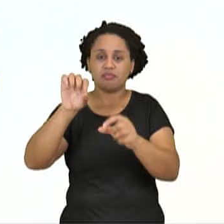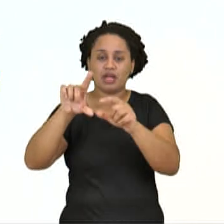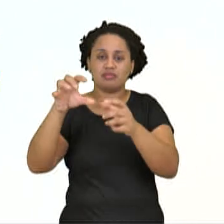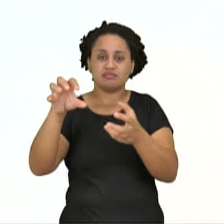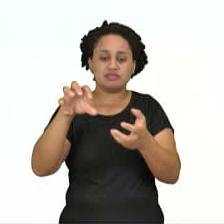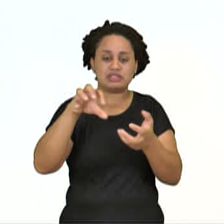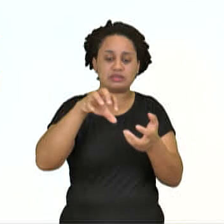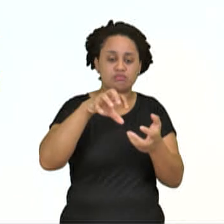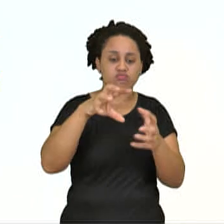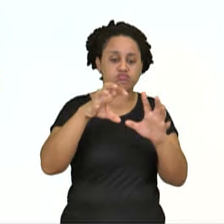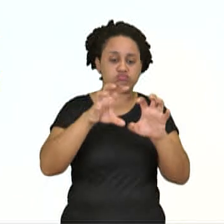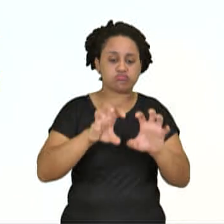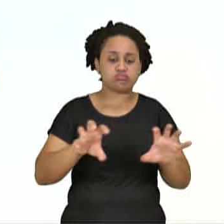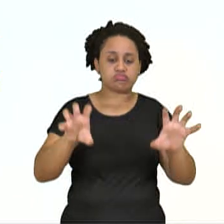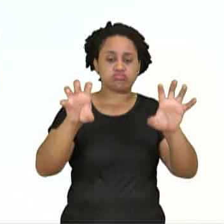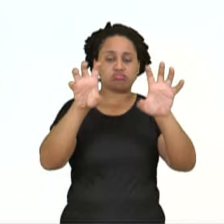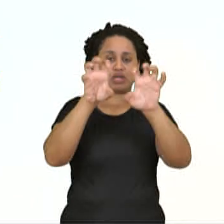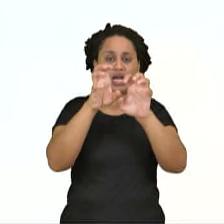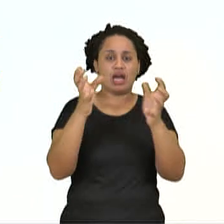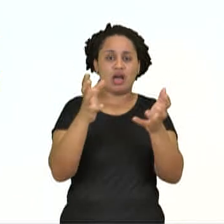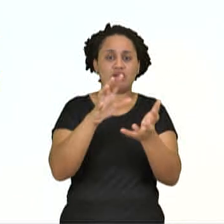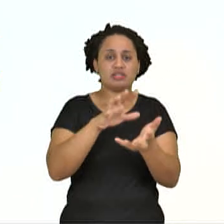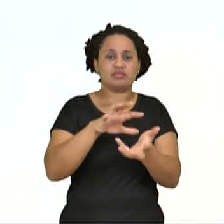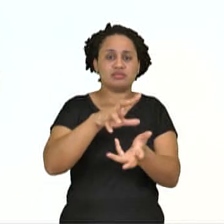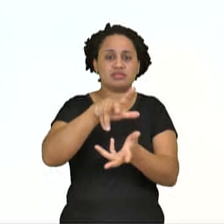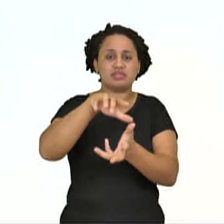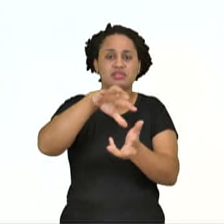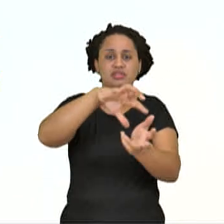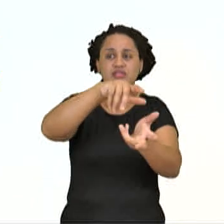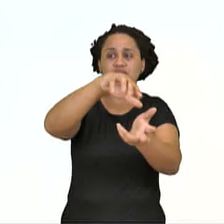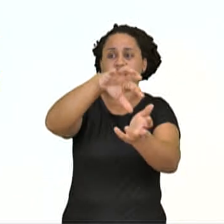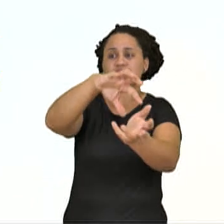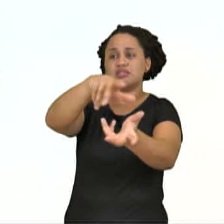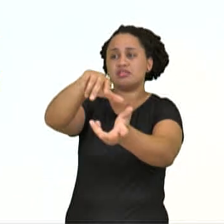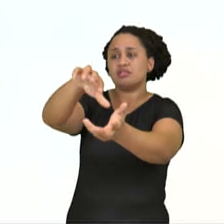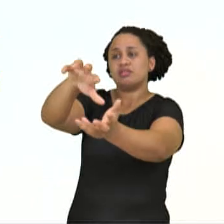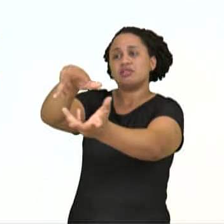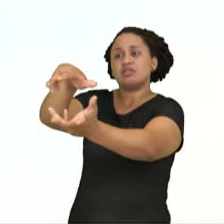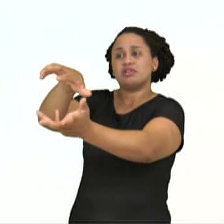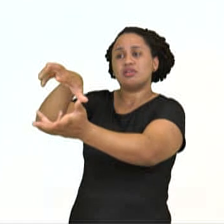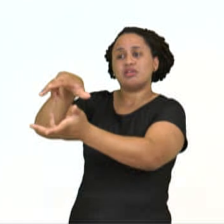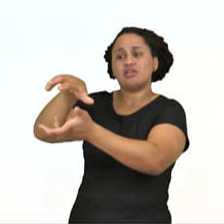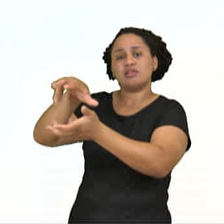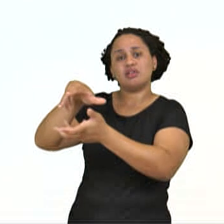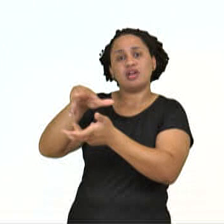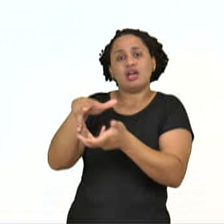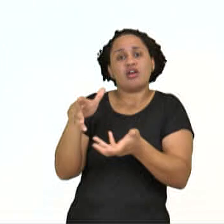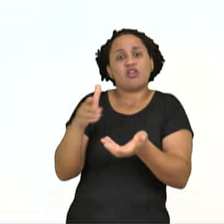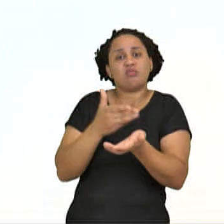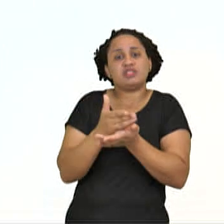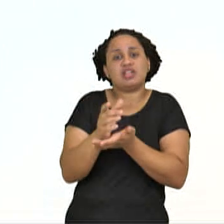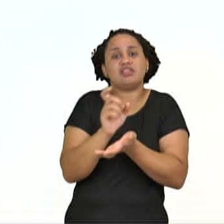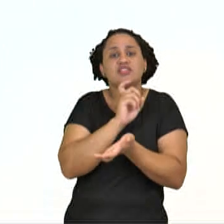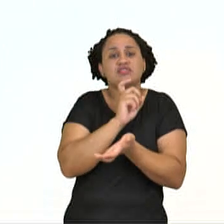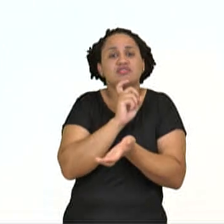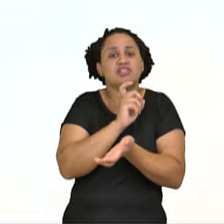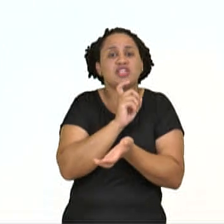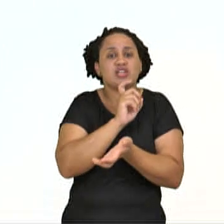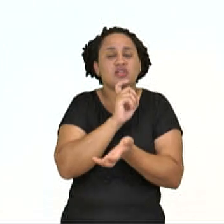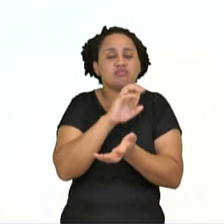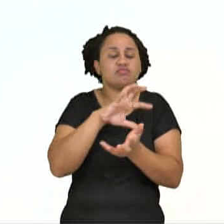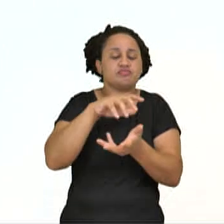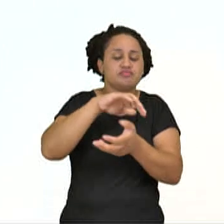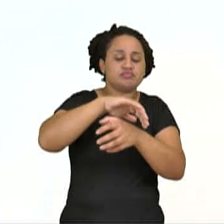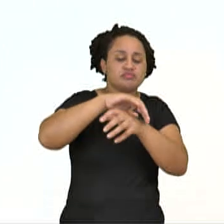em gases, agora com a rotina de dar voltas e mais voltas, esfriava. Na sua